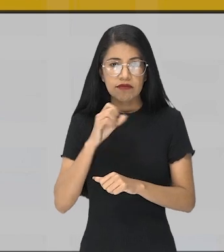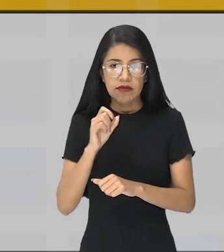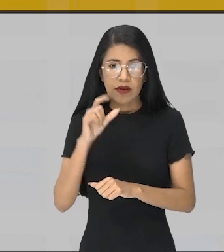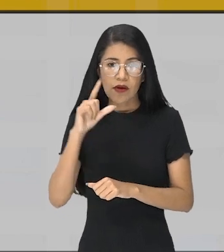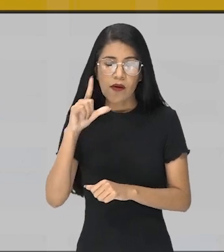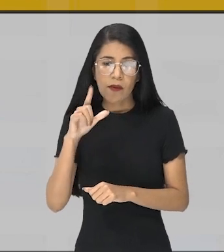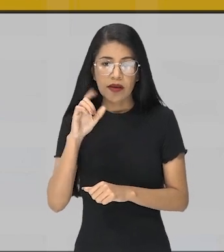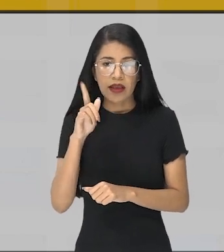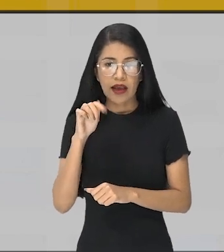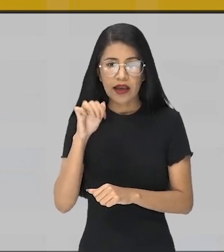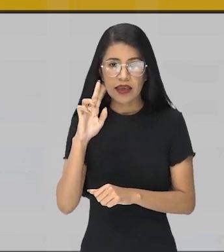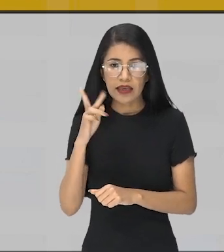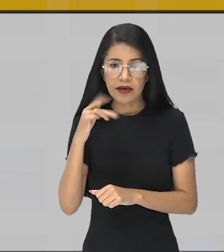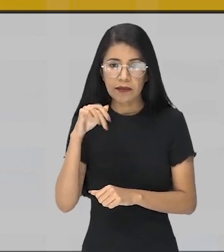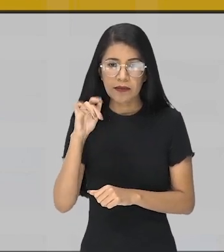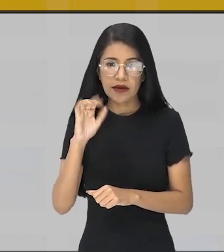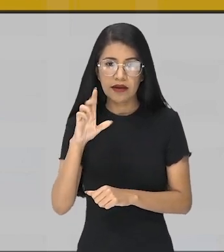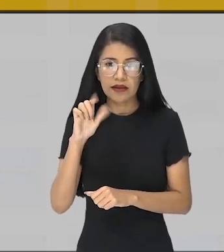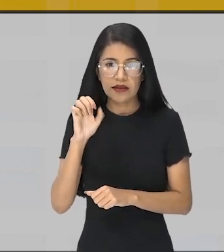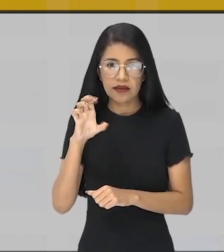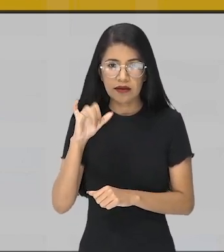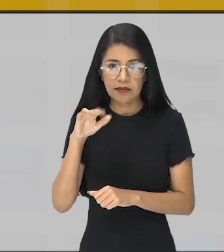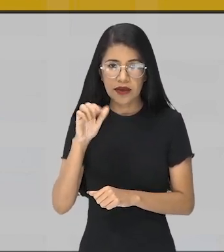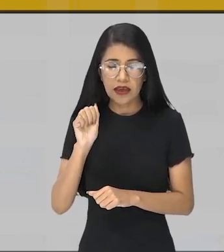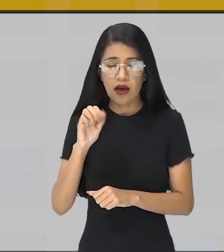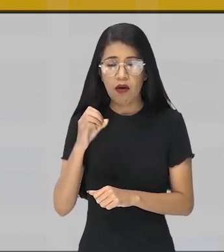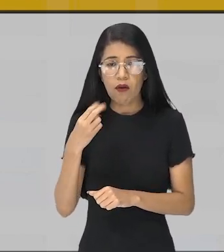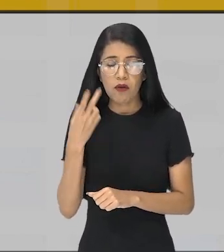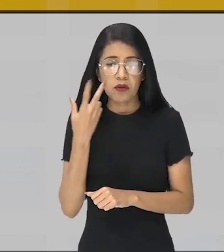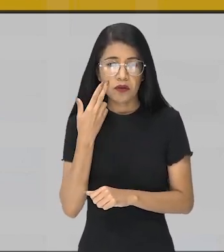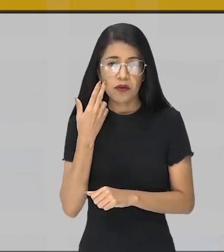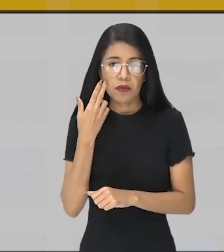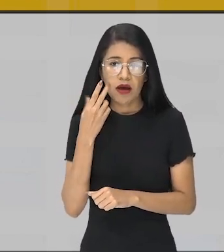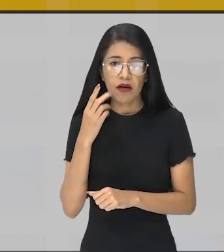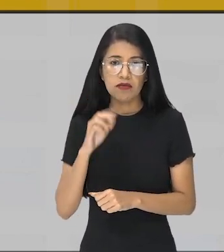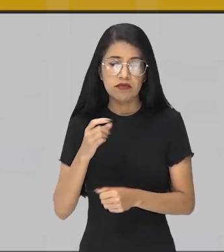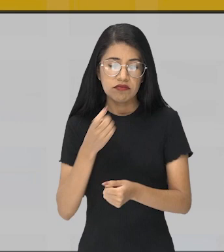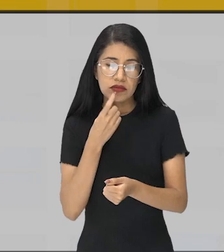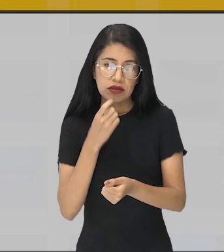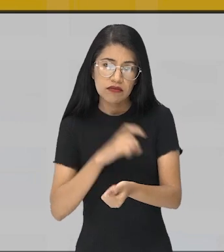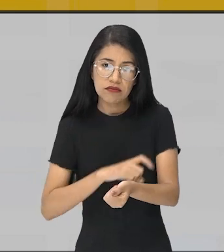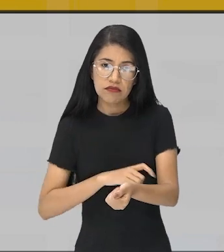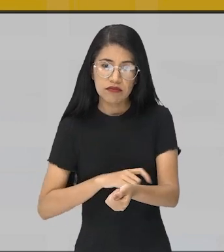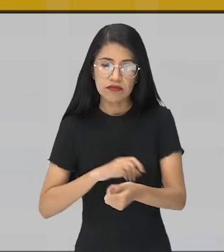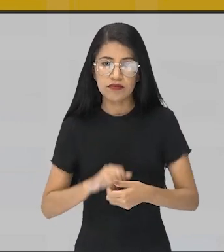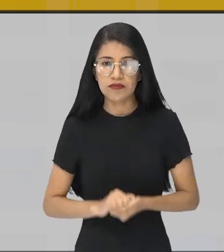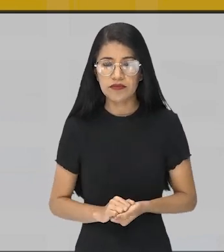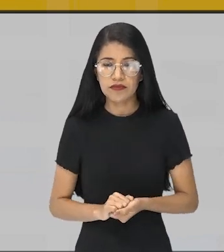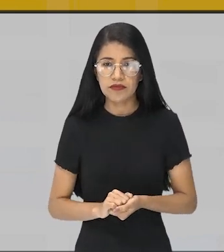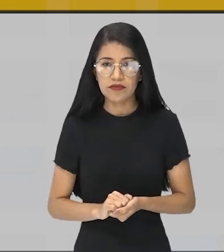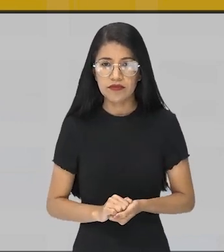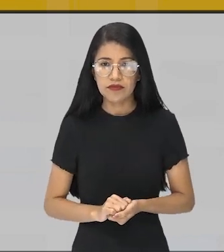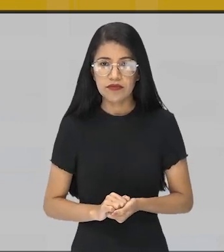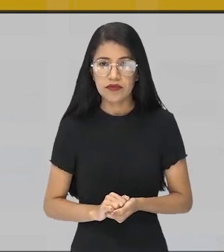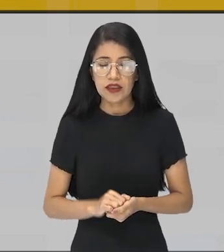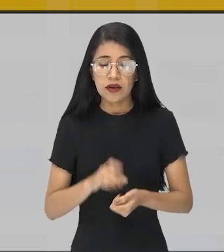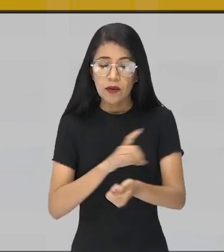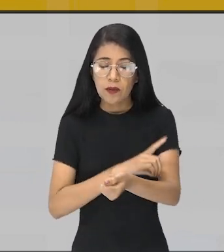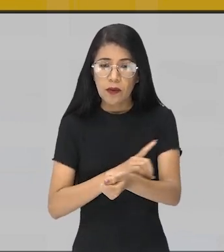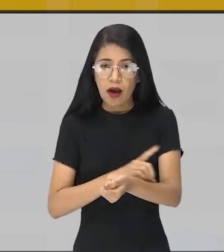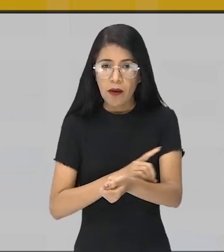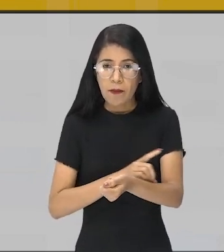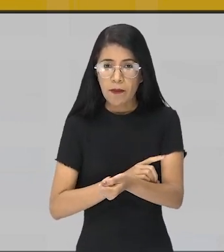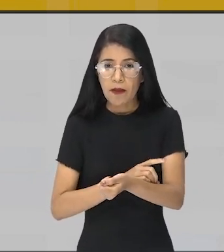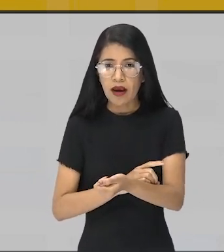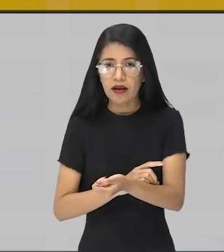hiperglicemia ou com os níveis normais de glicose no sangue. O diabetes mellitus é uma doença